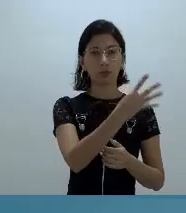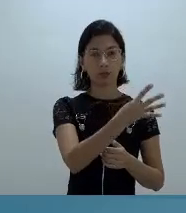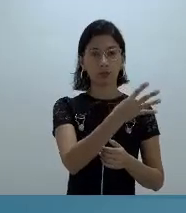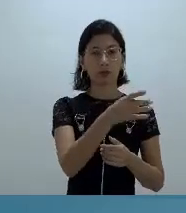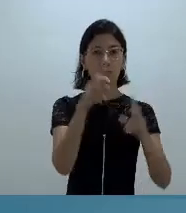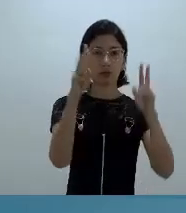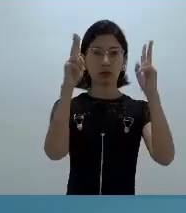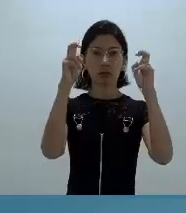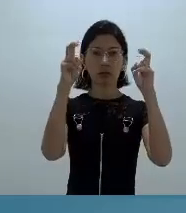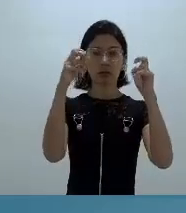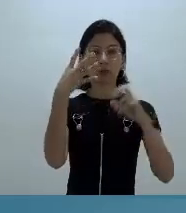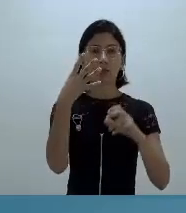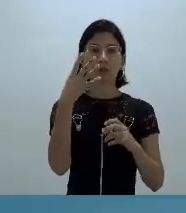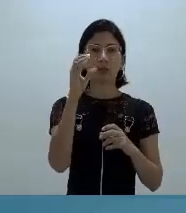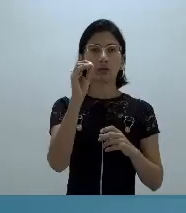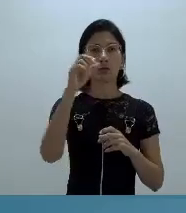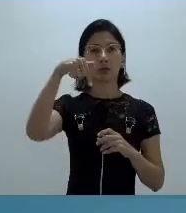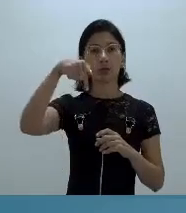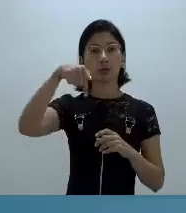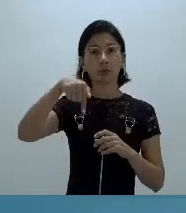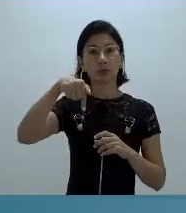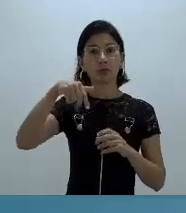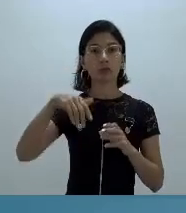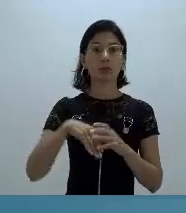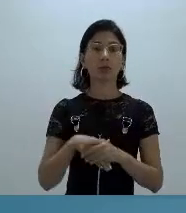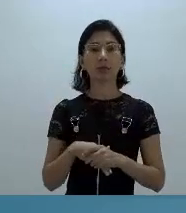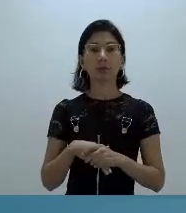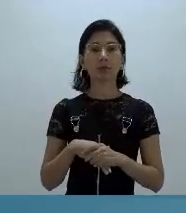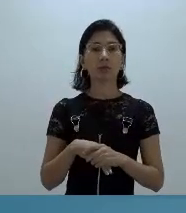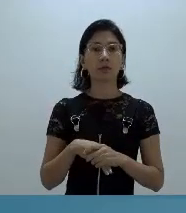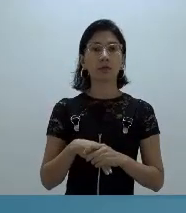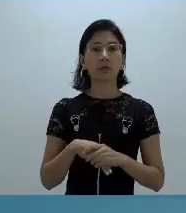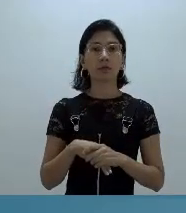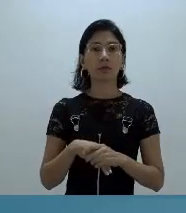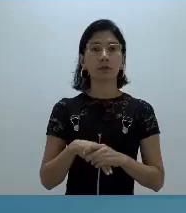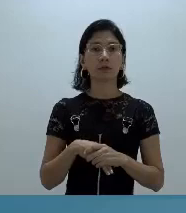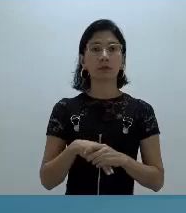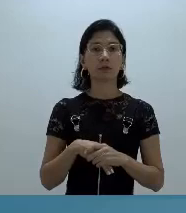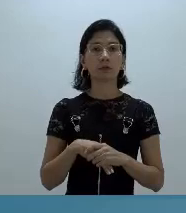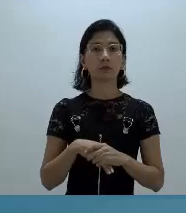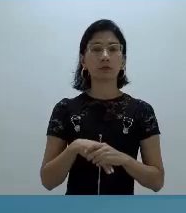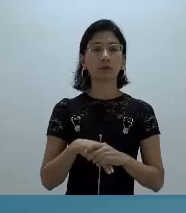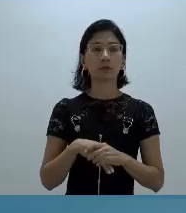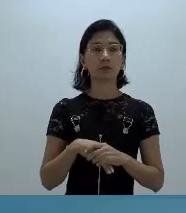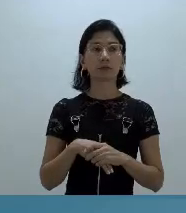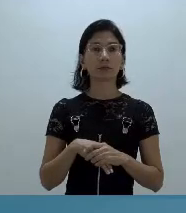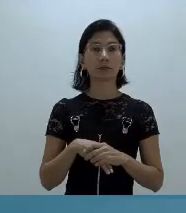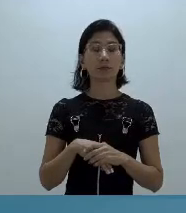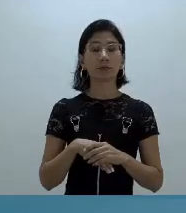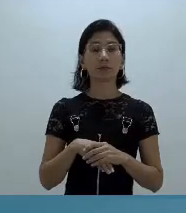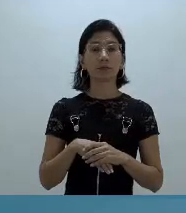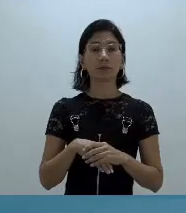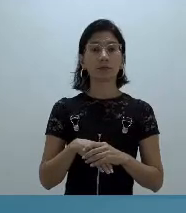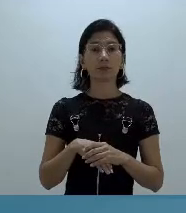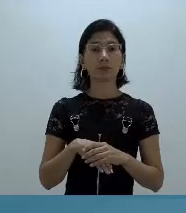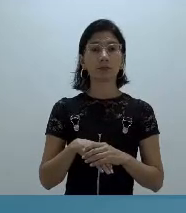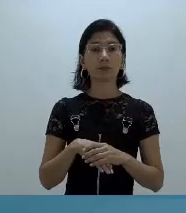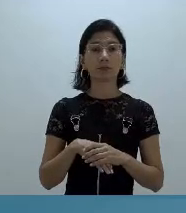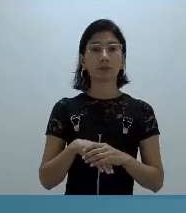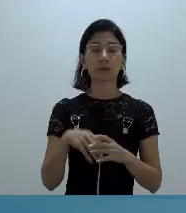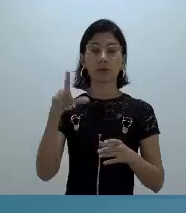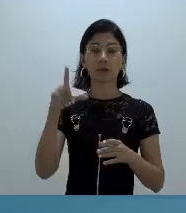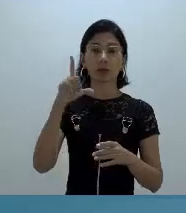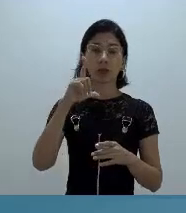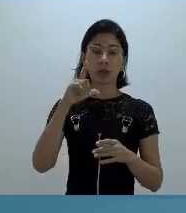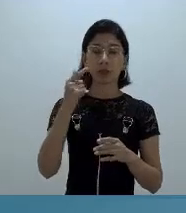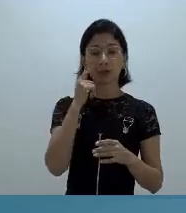1.425.427, sobre a negação de coletivo da aplicação dessa tese para o governo, no artigo 91, pode dar